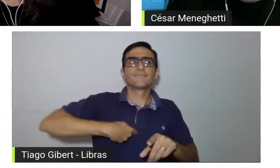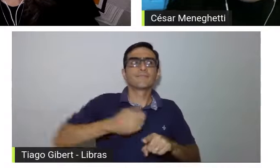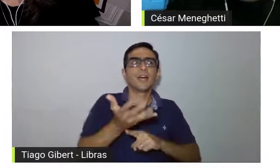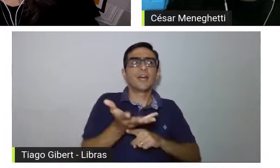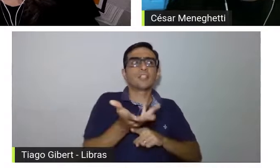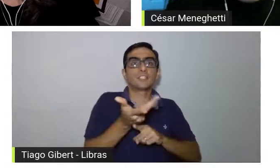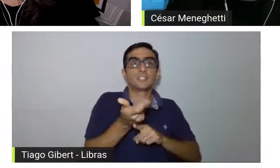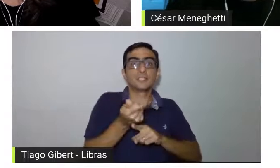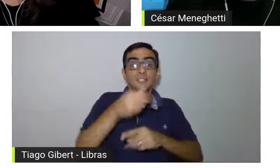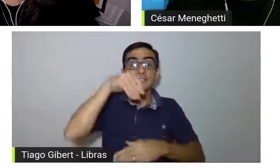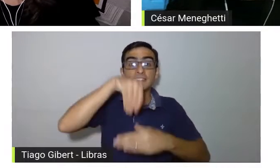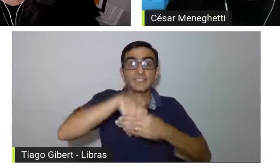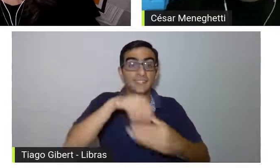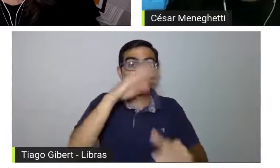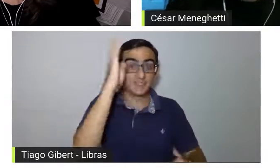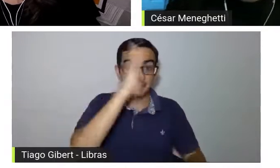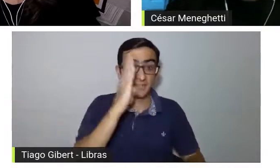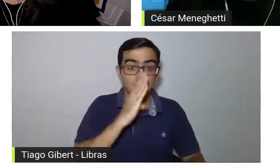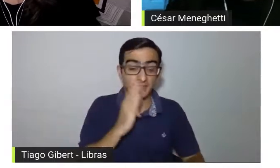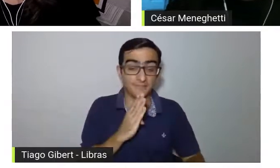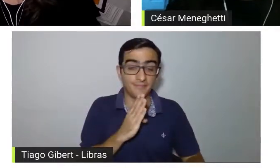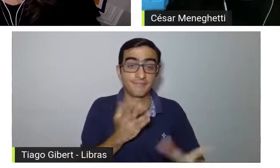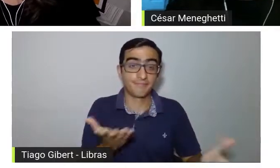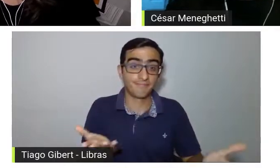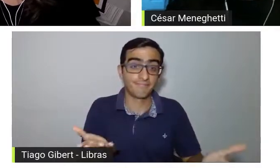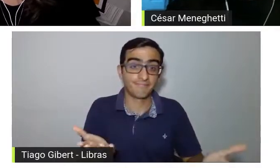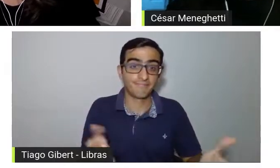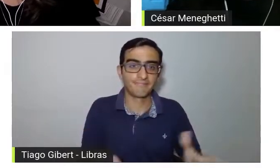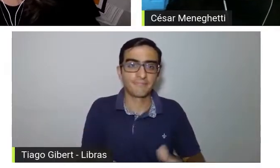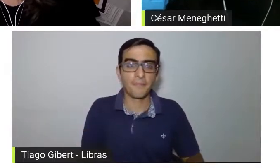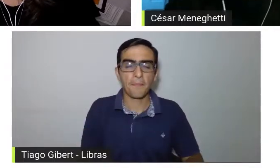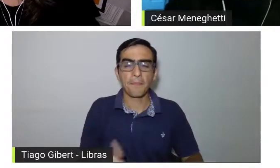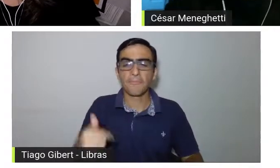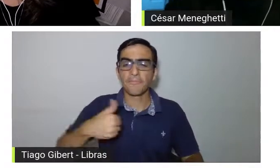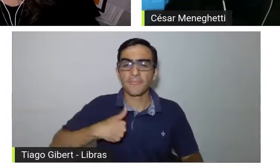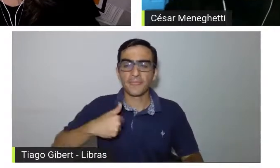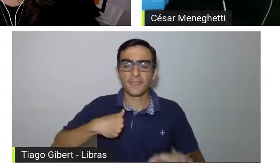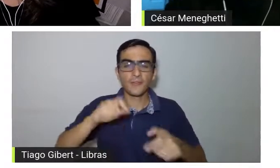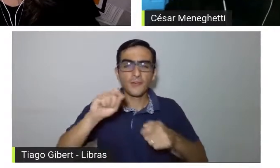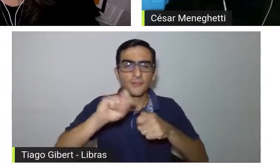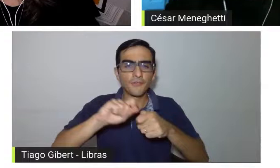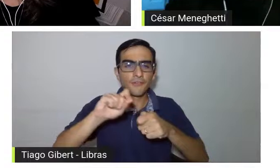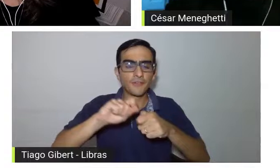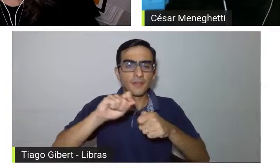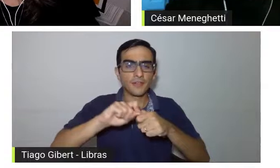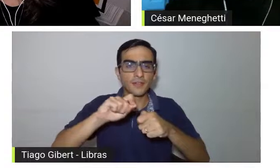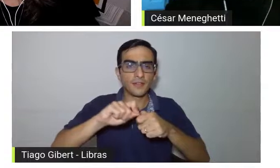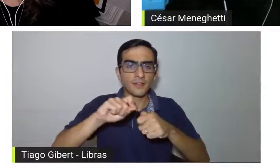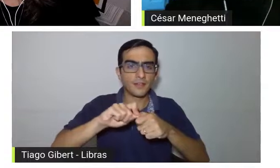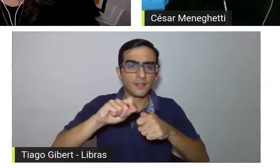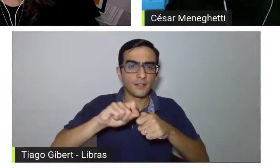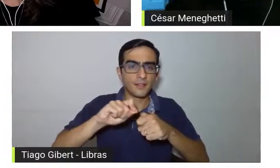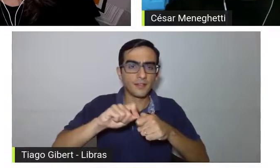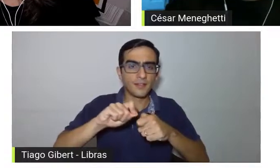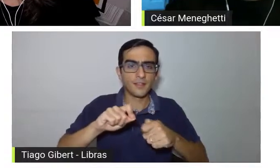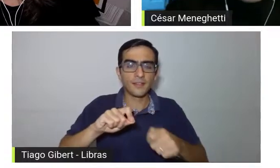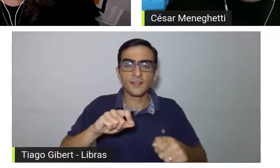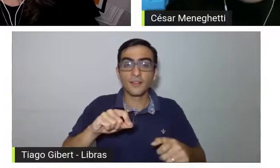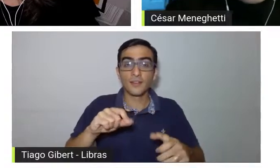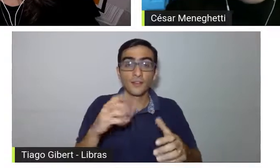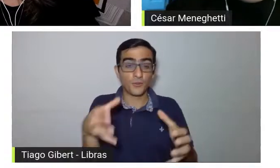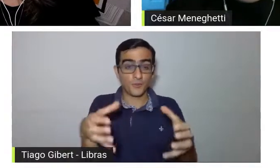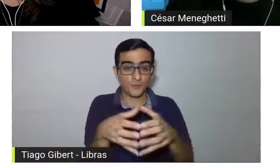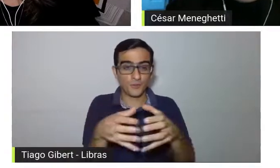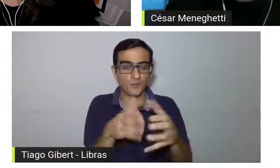Brasil. Na verdade, sim, eu fazia... uns grandes amigos